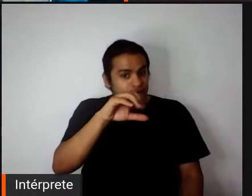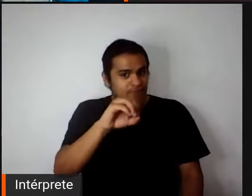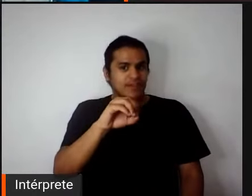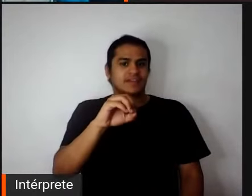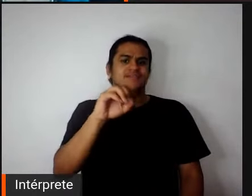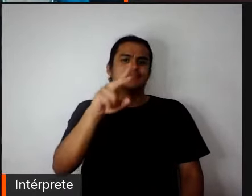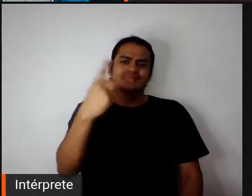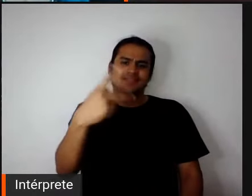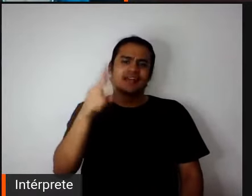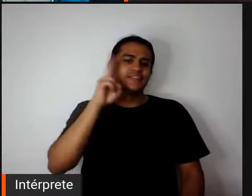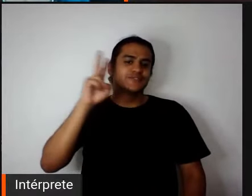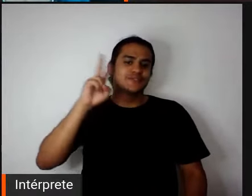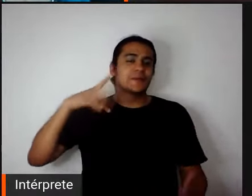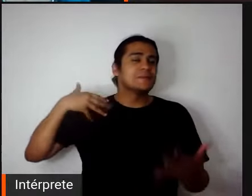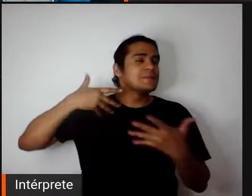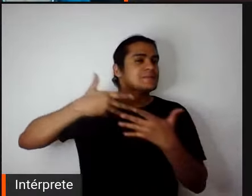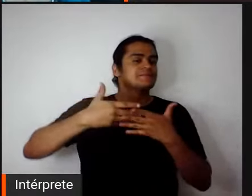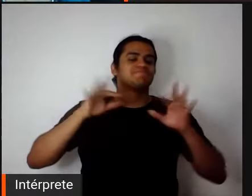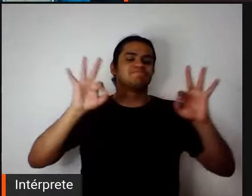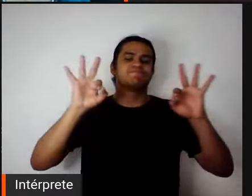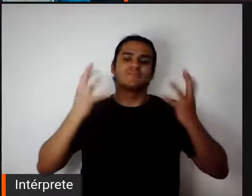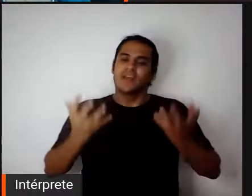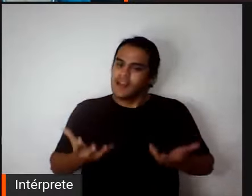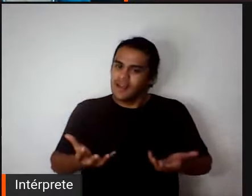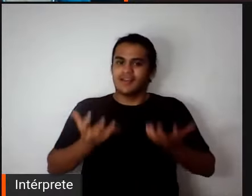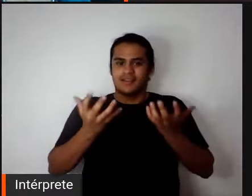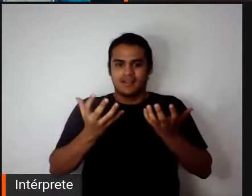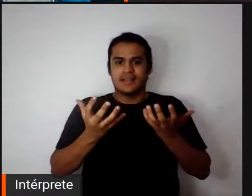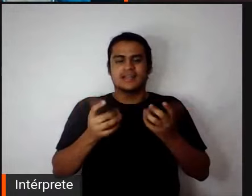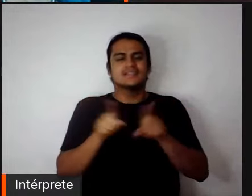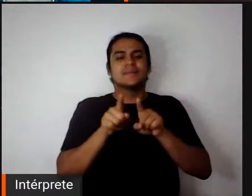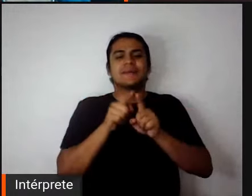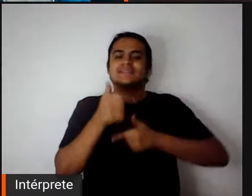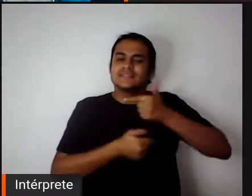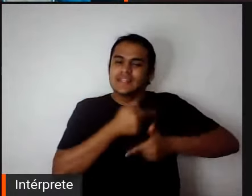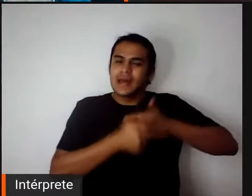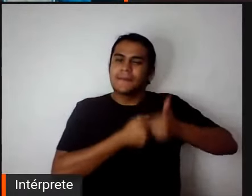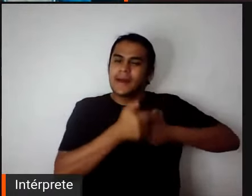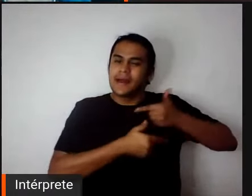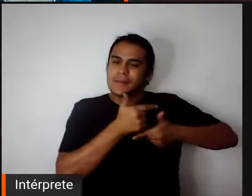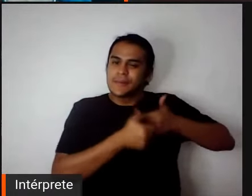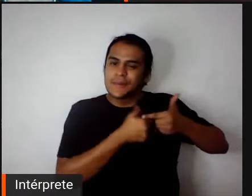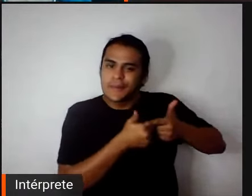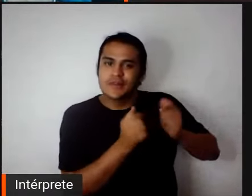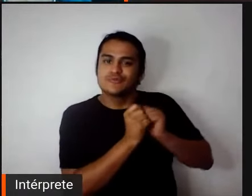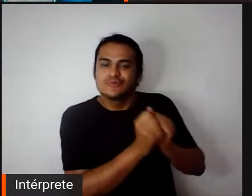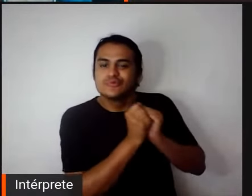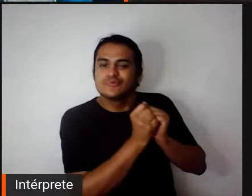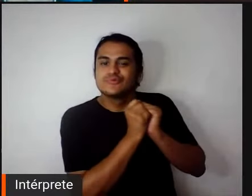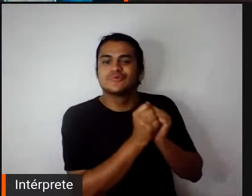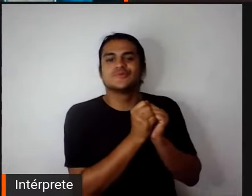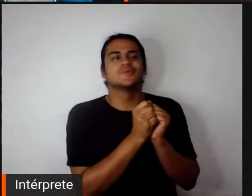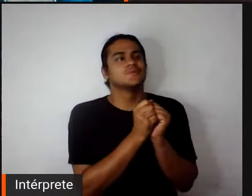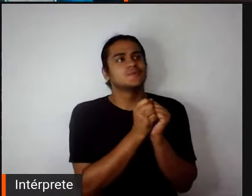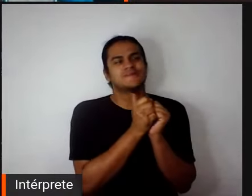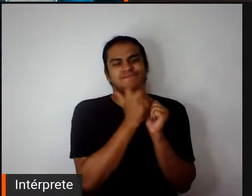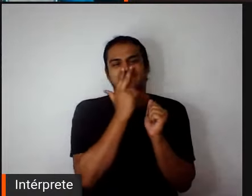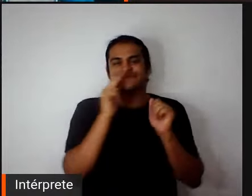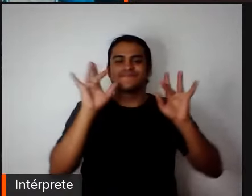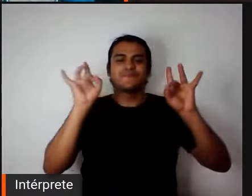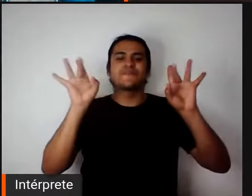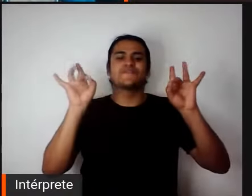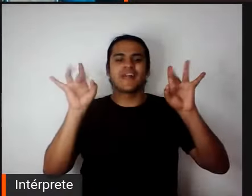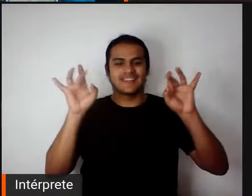intensa e rica e também do nosso trabalho de tanto tempo e tão próximo da Maureen, que nos dá esse privilégio, né, de